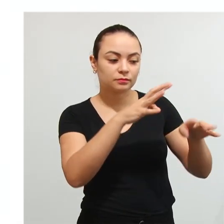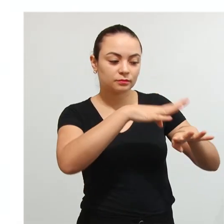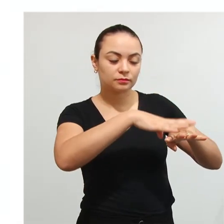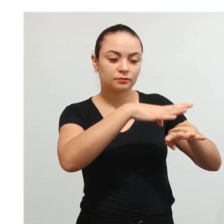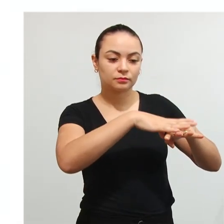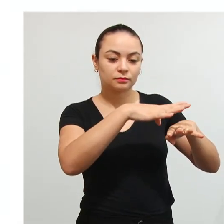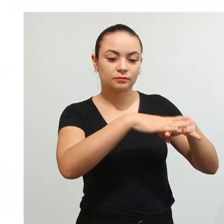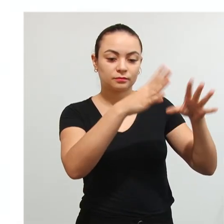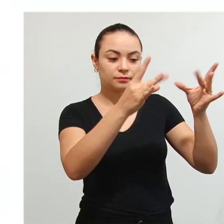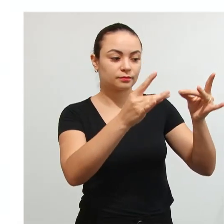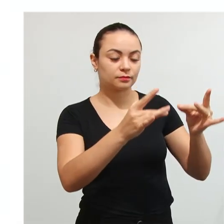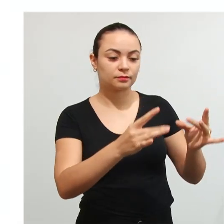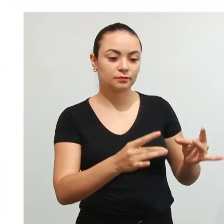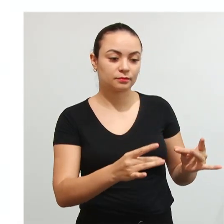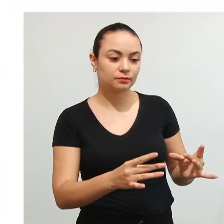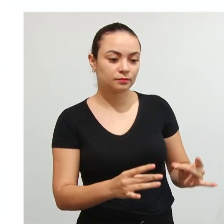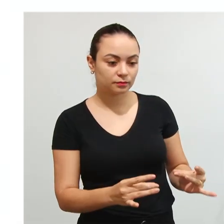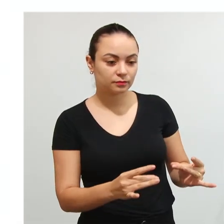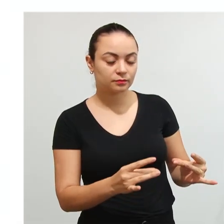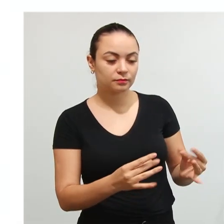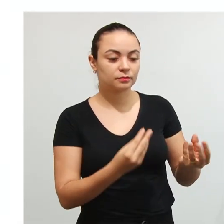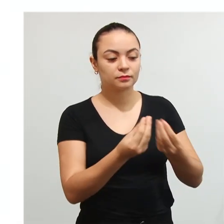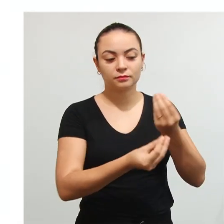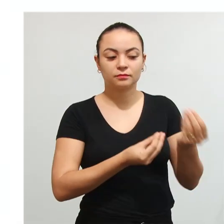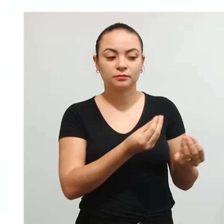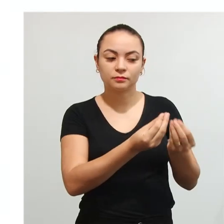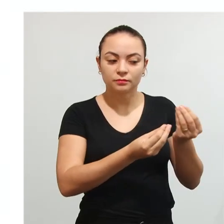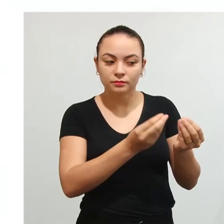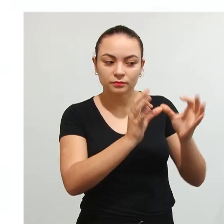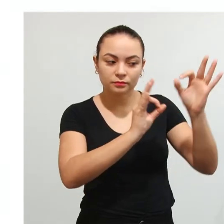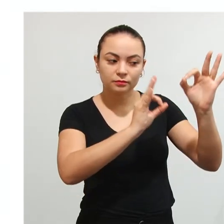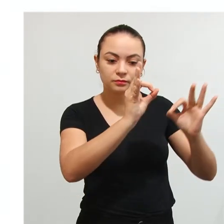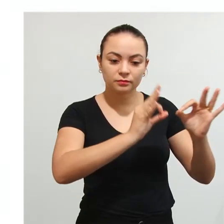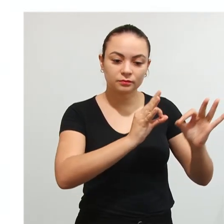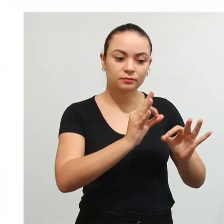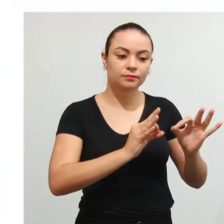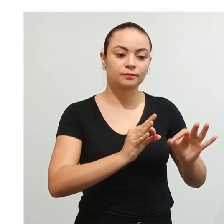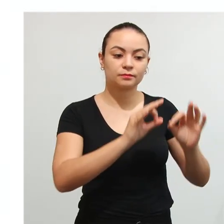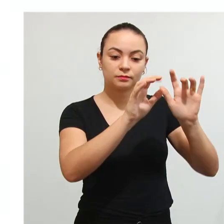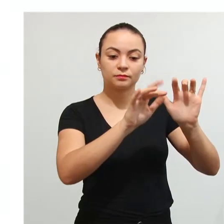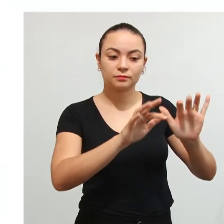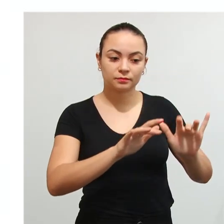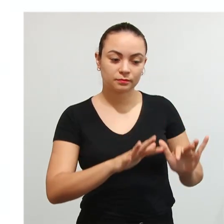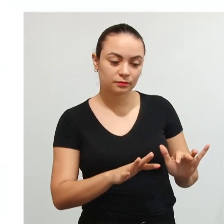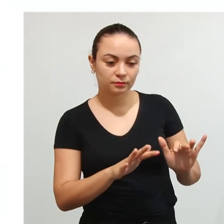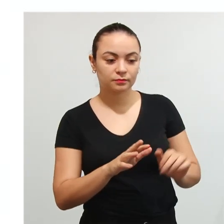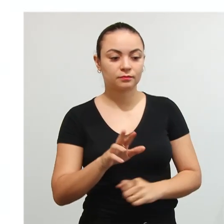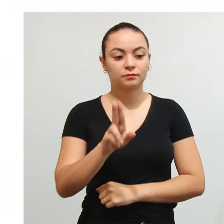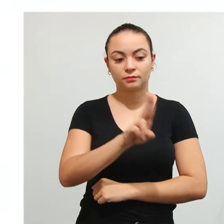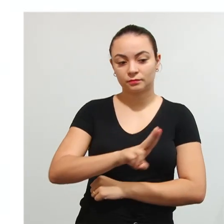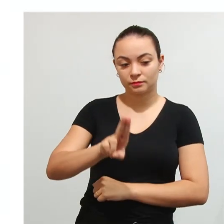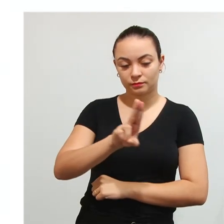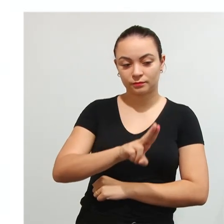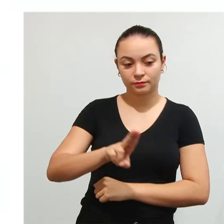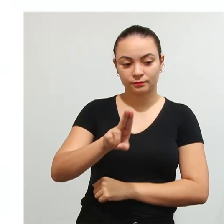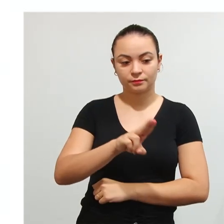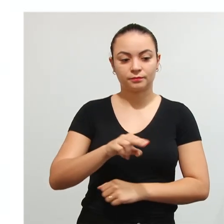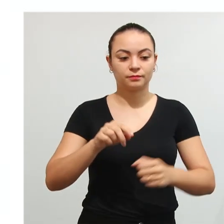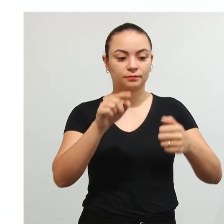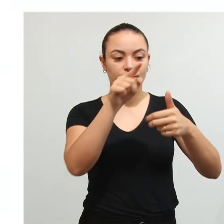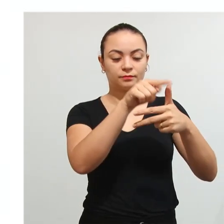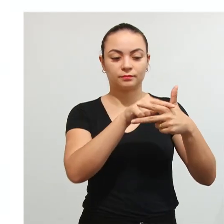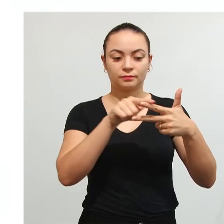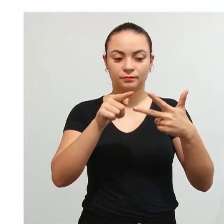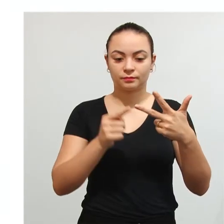diretamente proporcional ou inversamente proporcional, utilizando a famosa regra de 3.